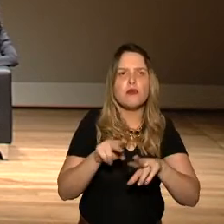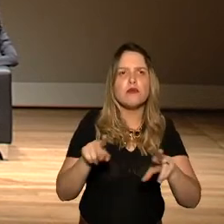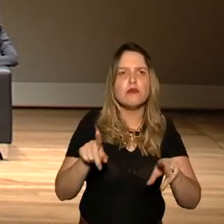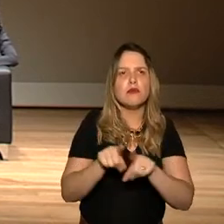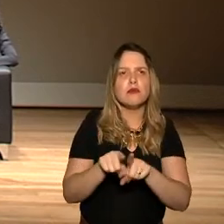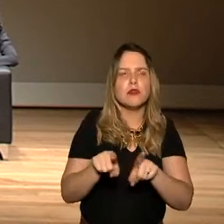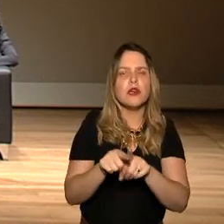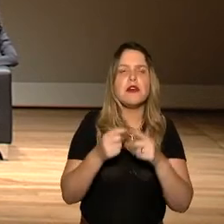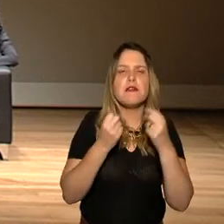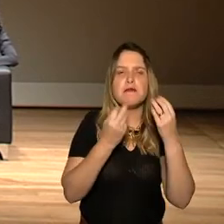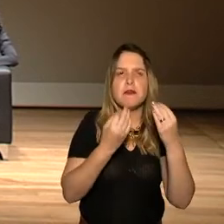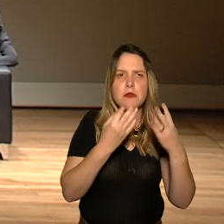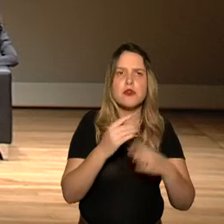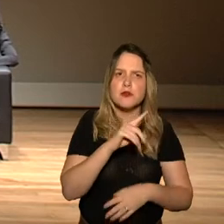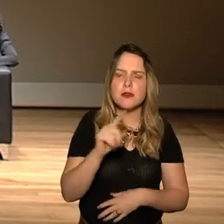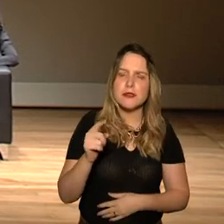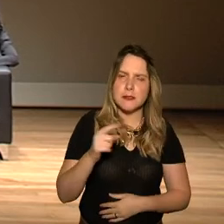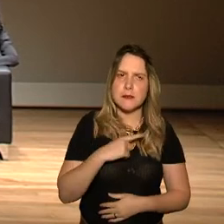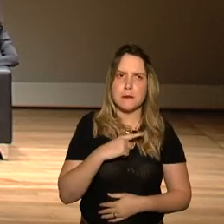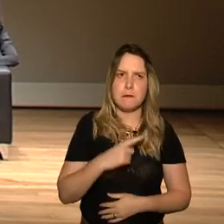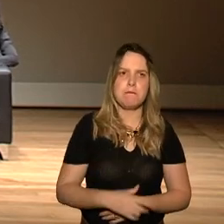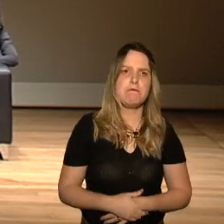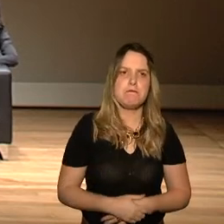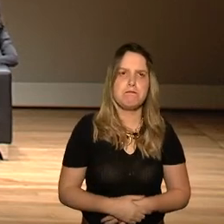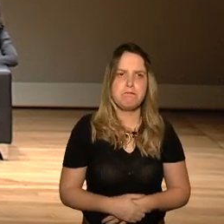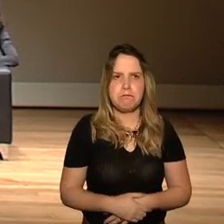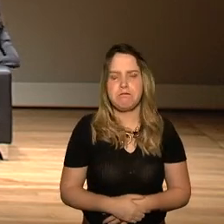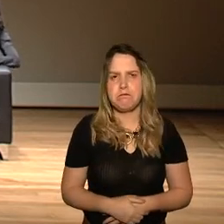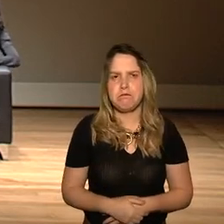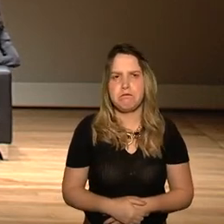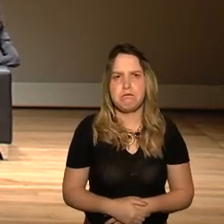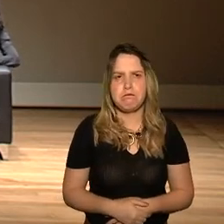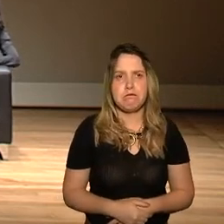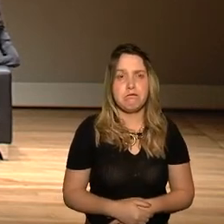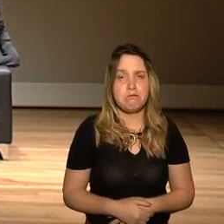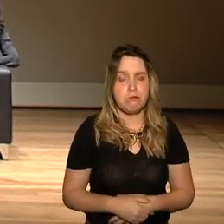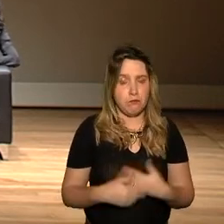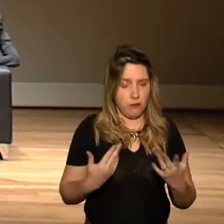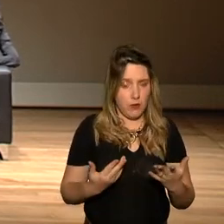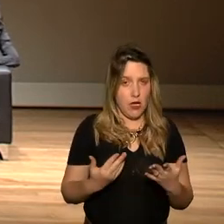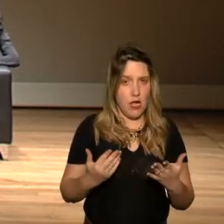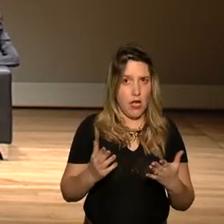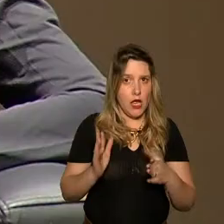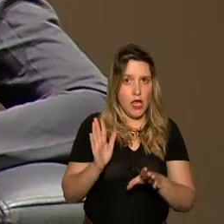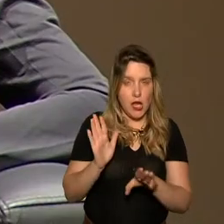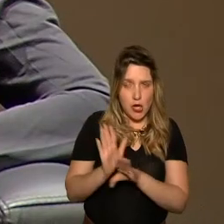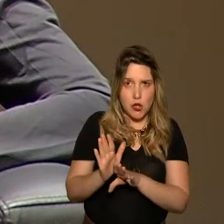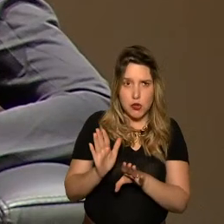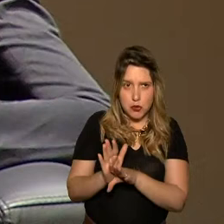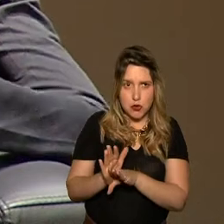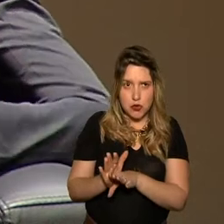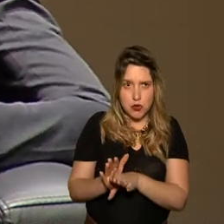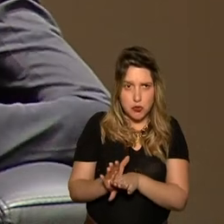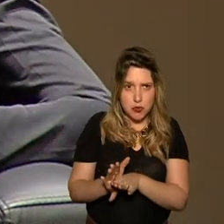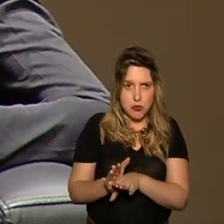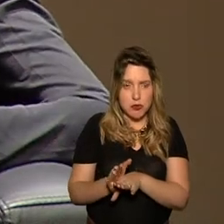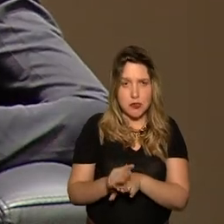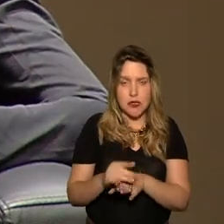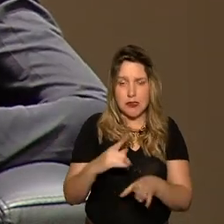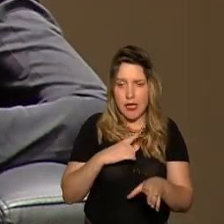tem uma participação nessa nessa construção ali no Centro Cultural São Paulo acho que tem uma